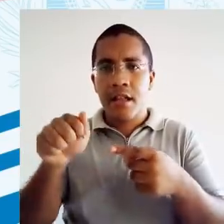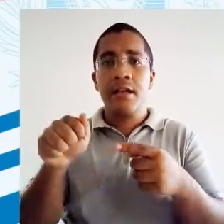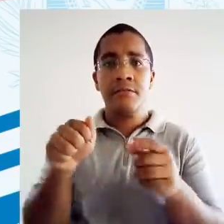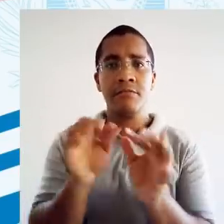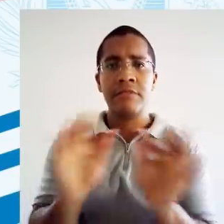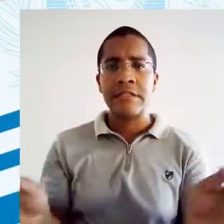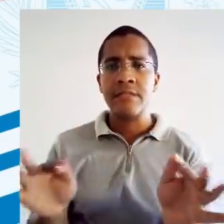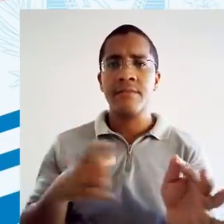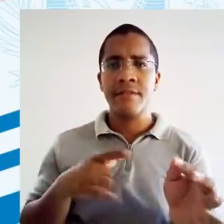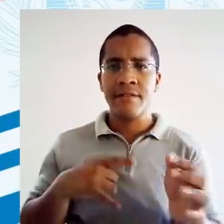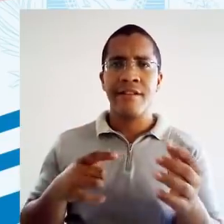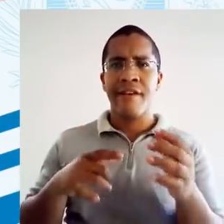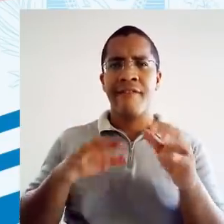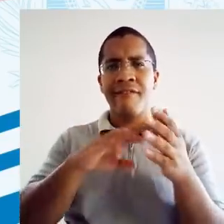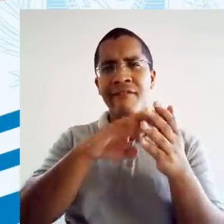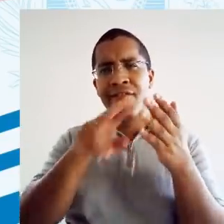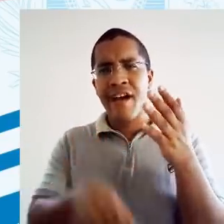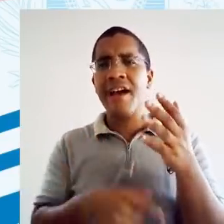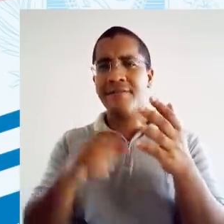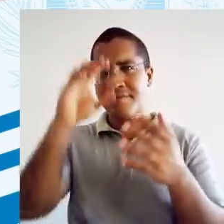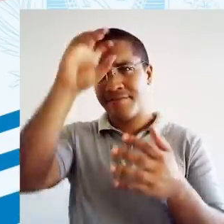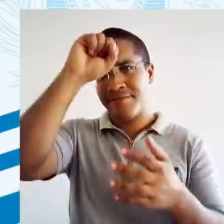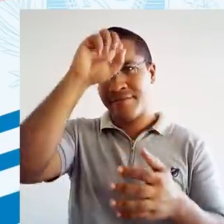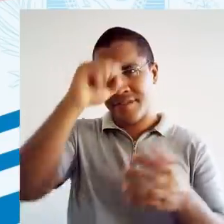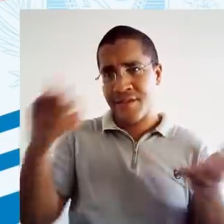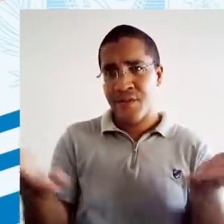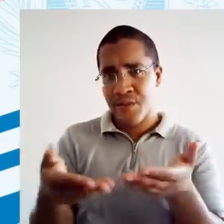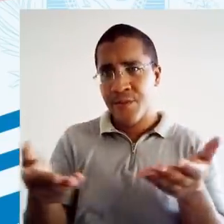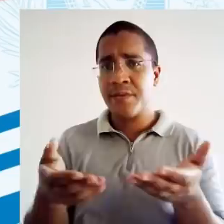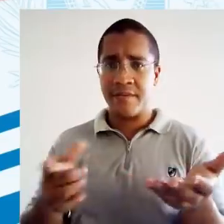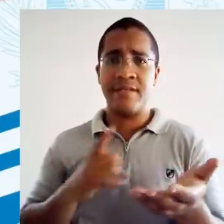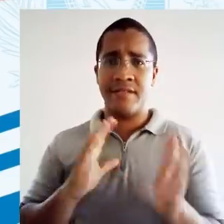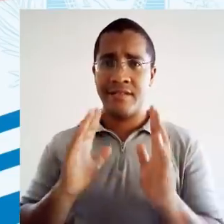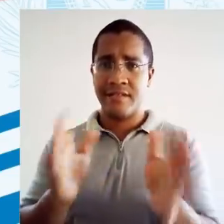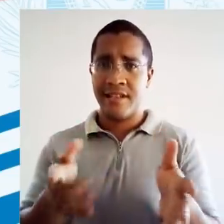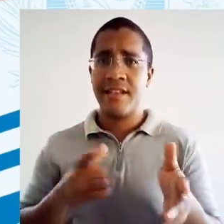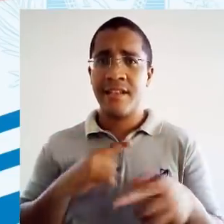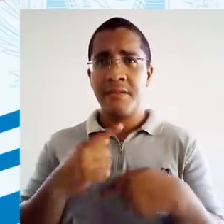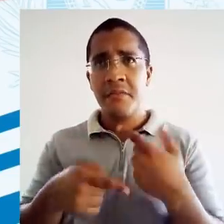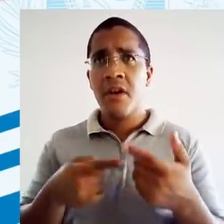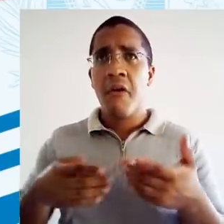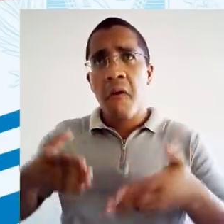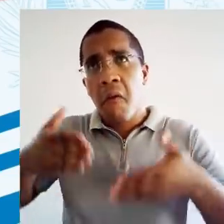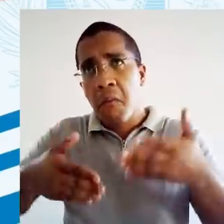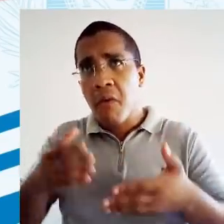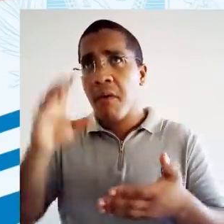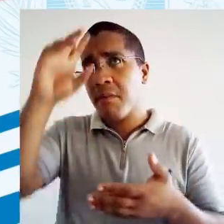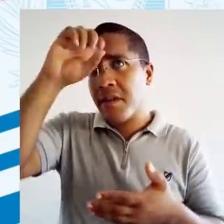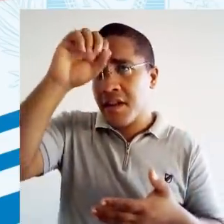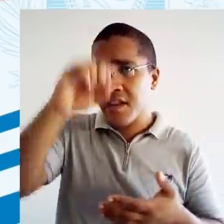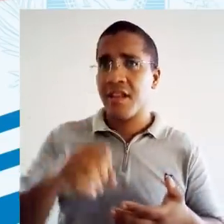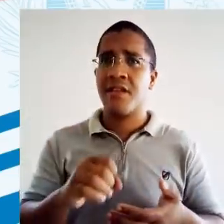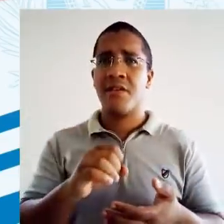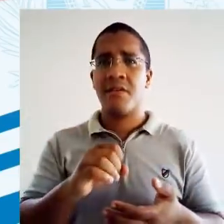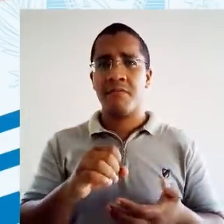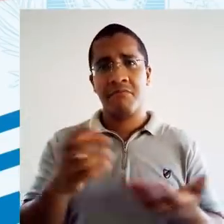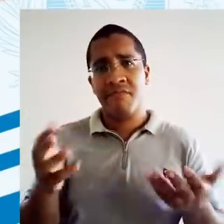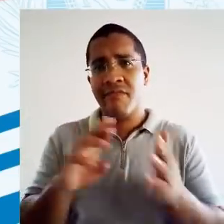de rodana, polia, plano inclinado. Depois a gente viu um pouco sobre introdução de